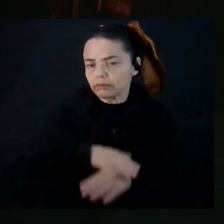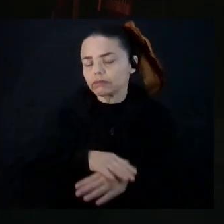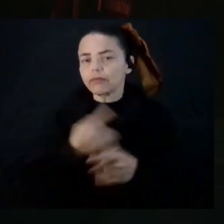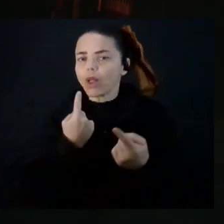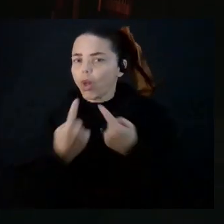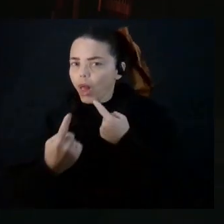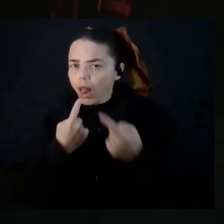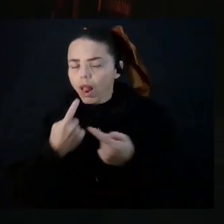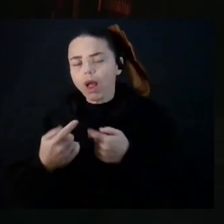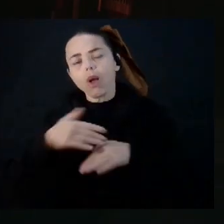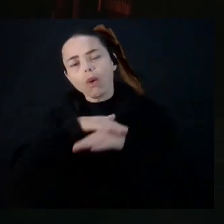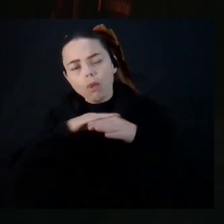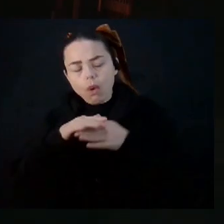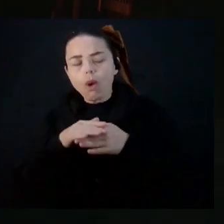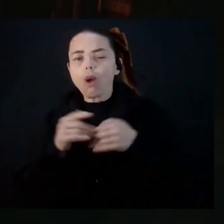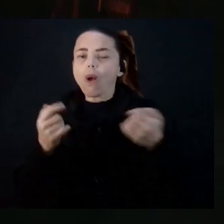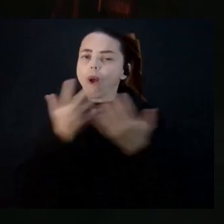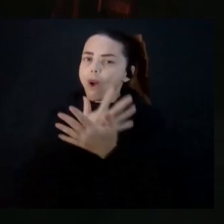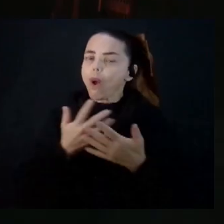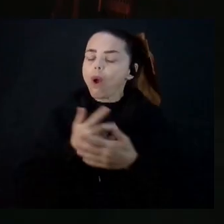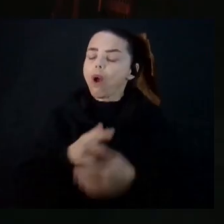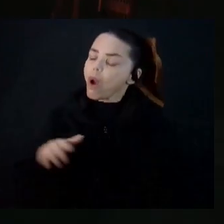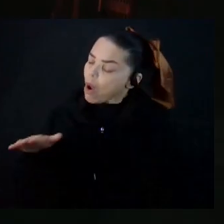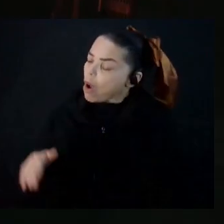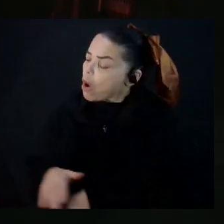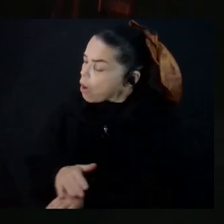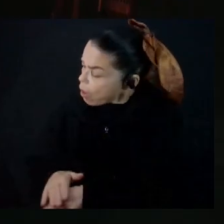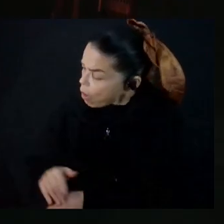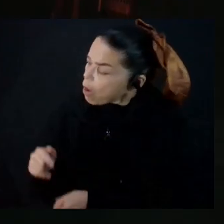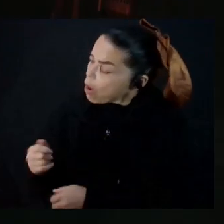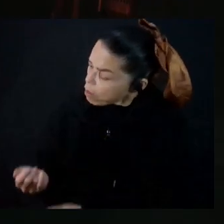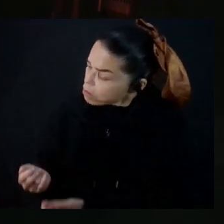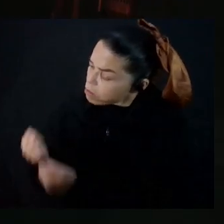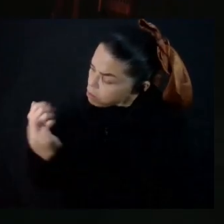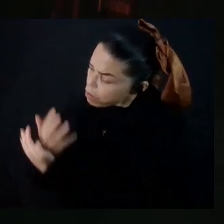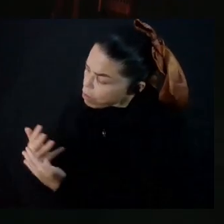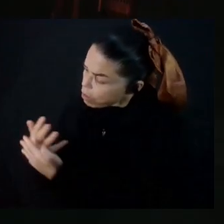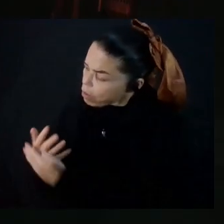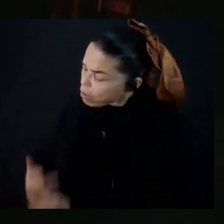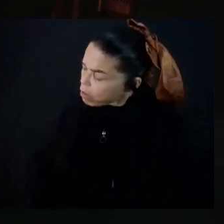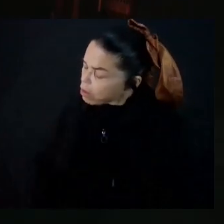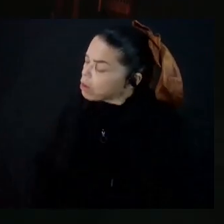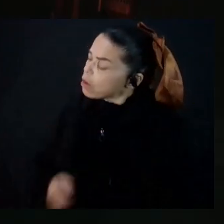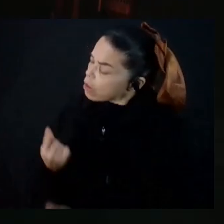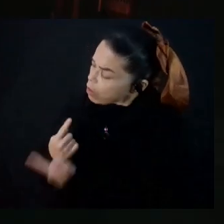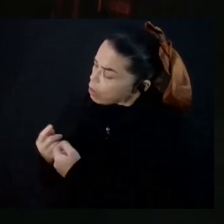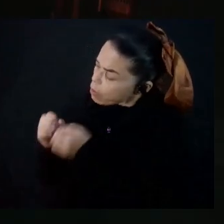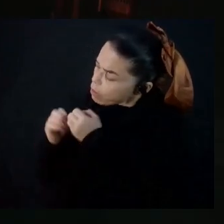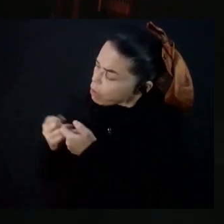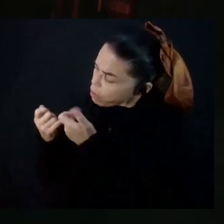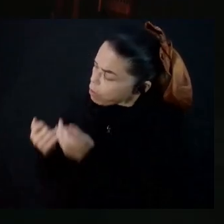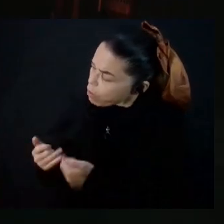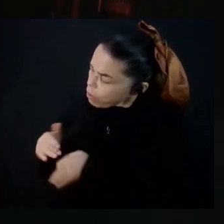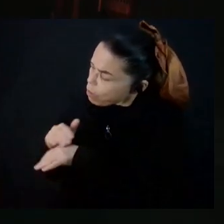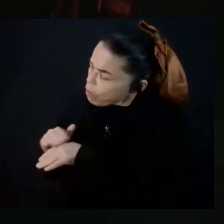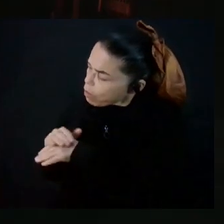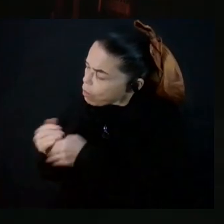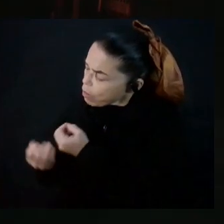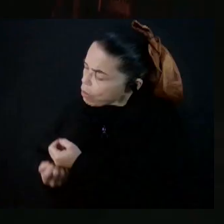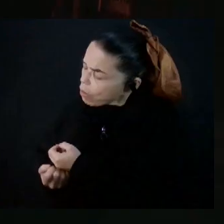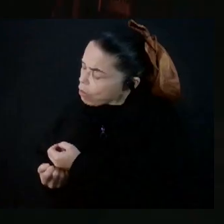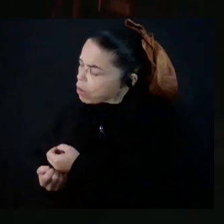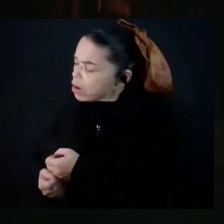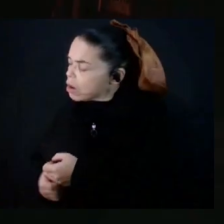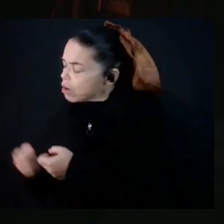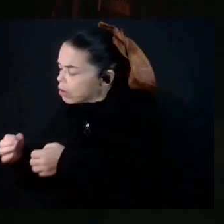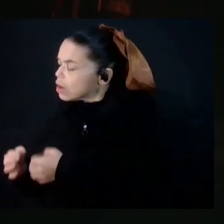precisa ouvir as crianças, conversar com as crianças, puxar um diálogo com essas crianças. Mas de que forma? E aí, como é que foi